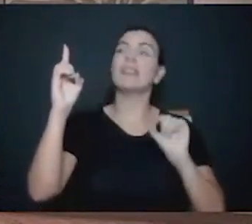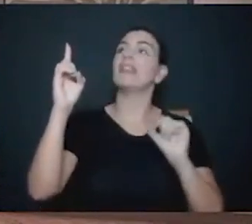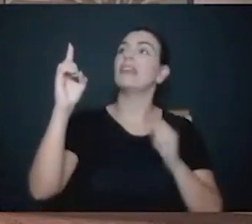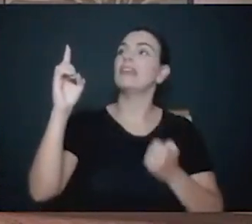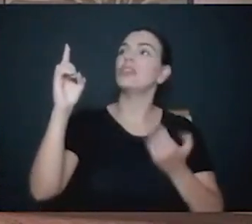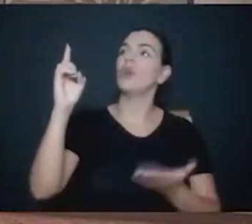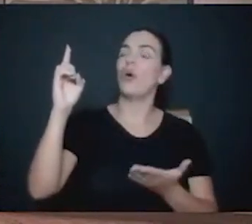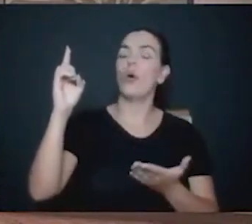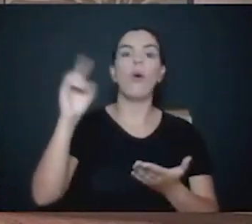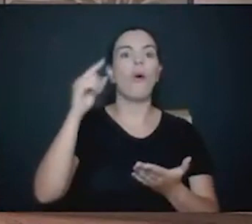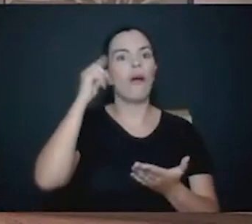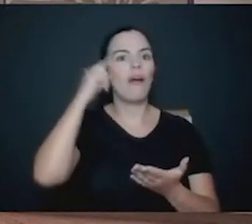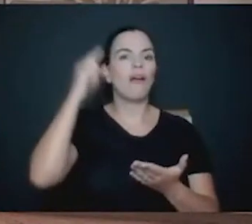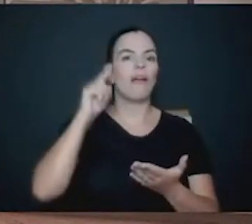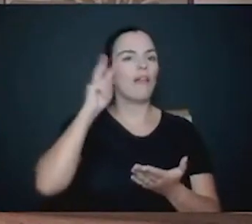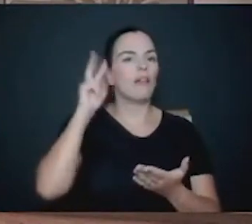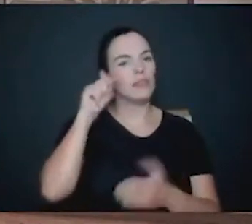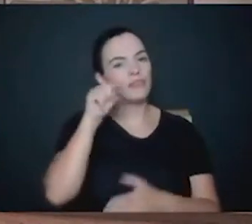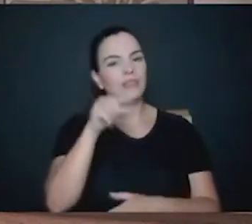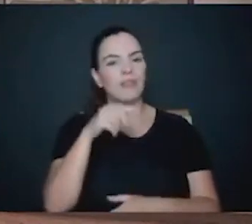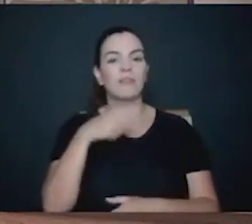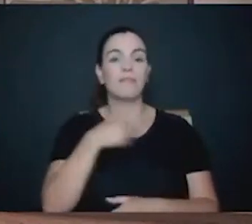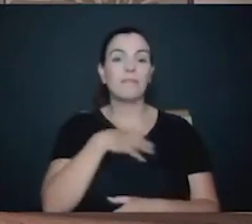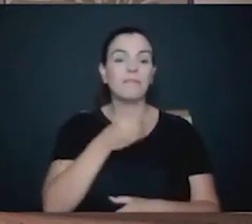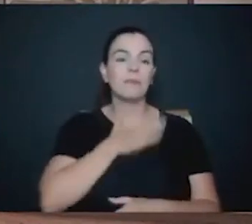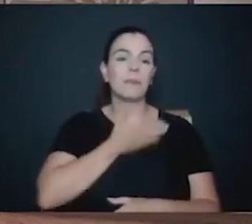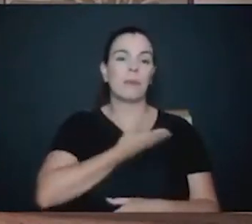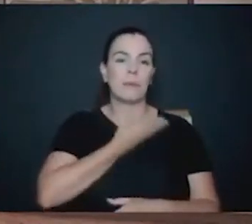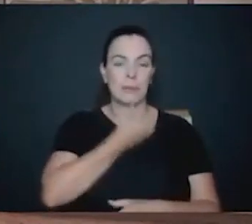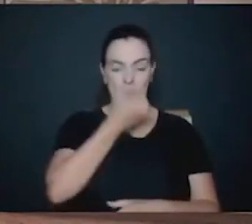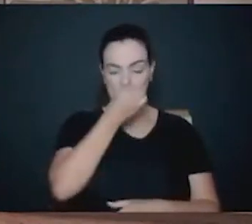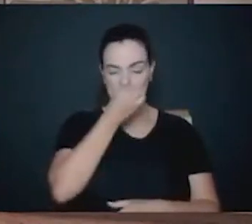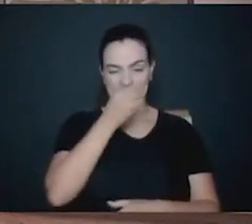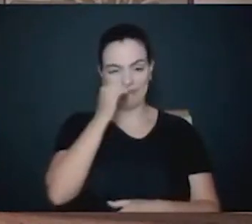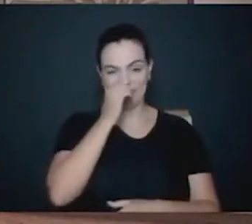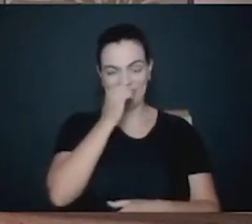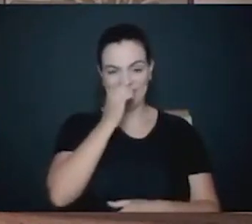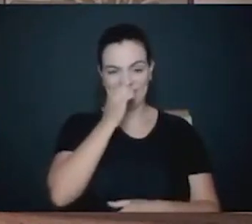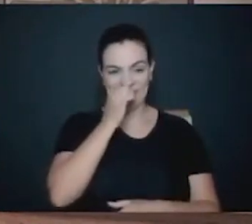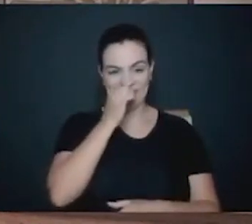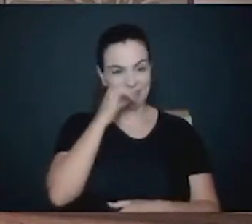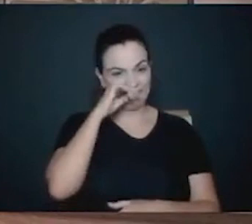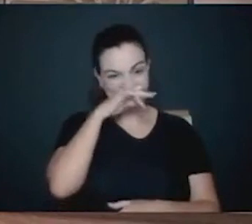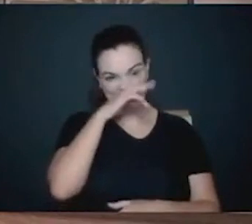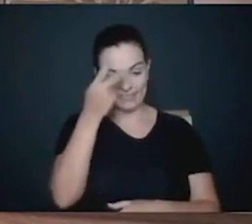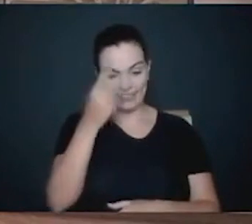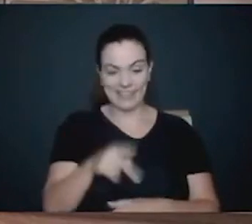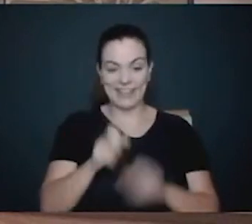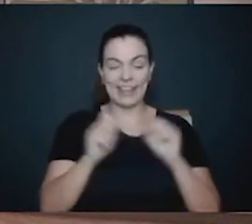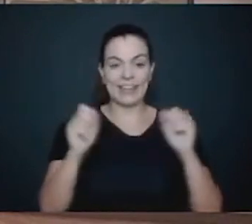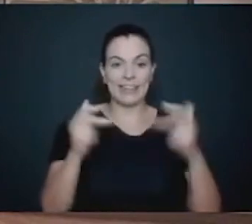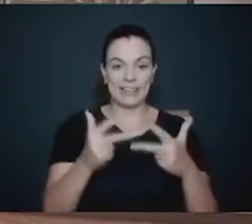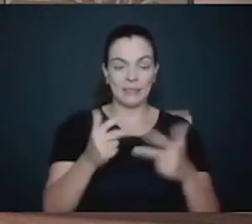amigo, pastor Gisele Rosa, que a gente tem o maior apreço, há muitos anos caminhando juntos. E essa casa, que todos os 38